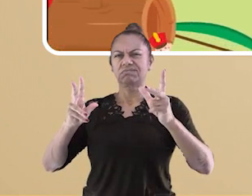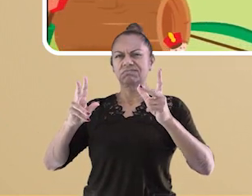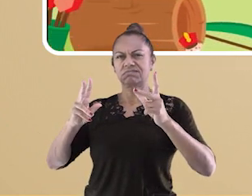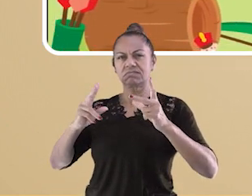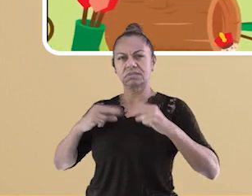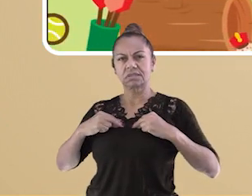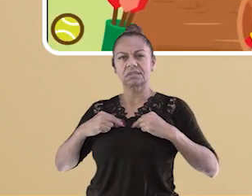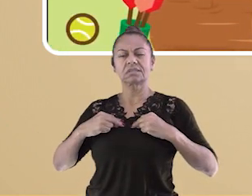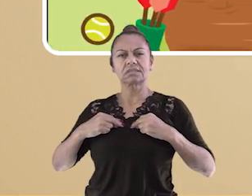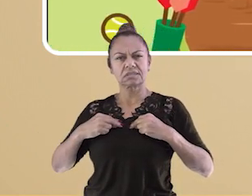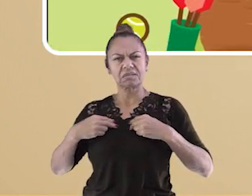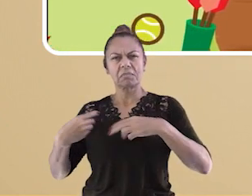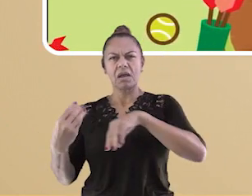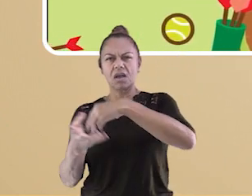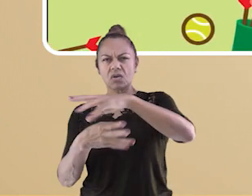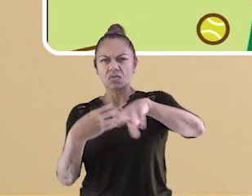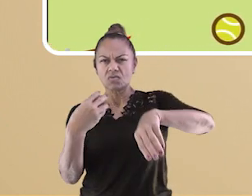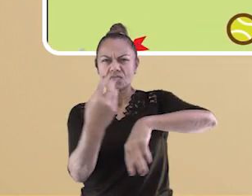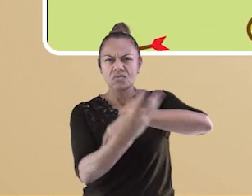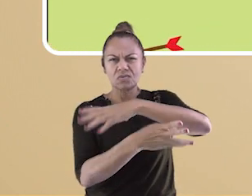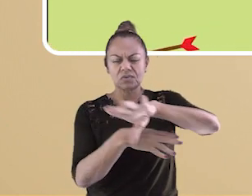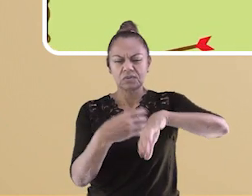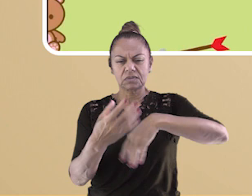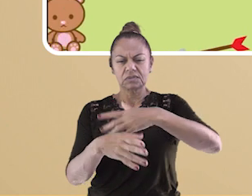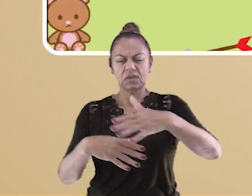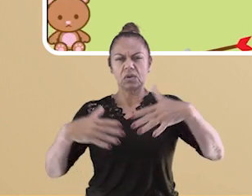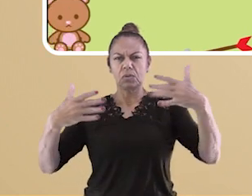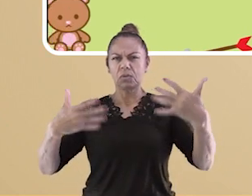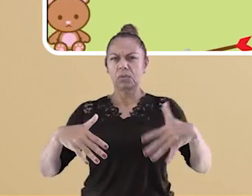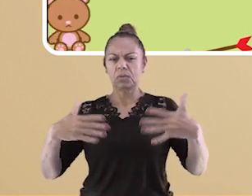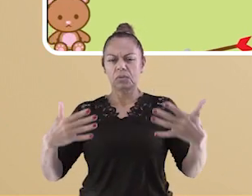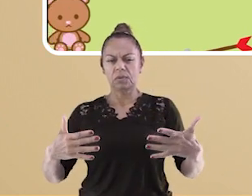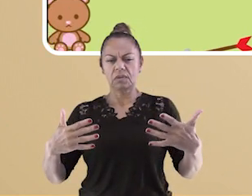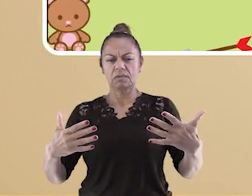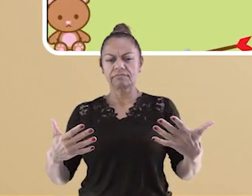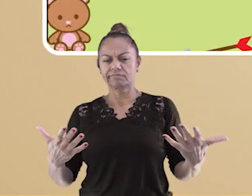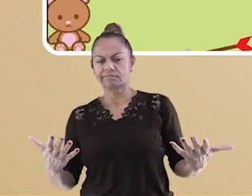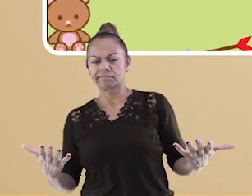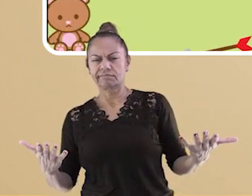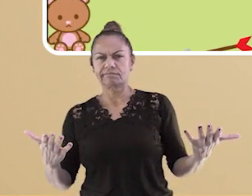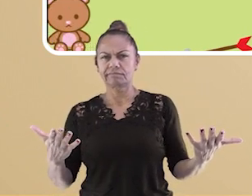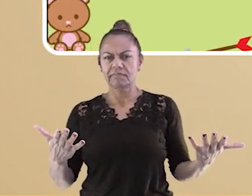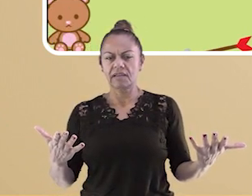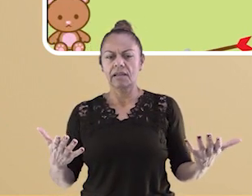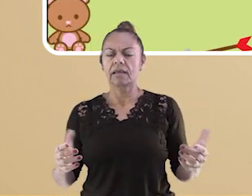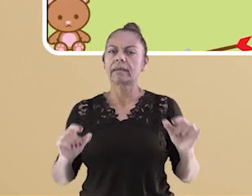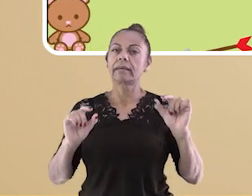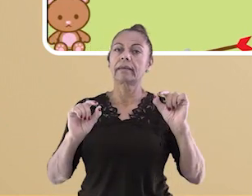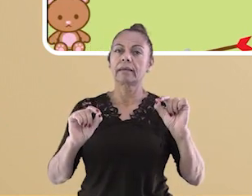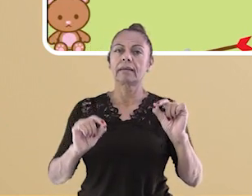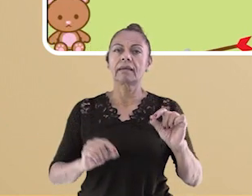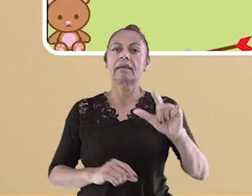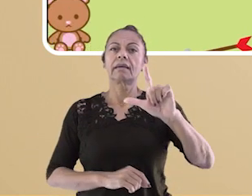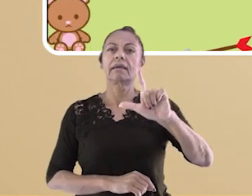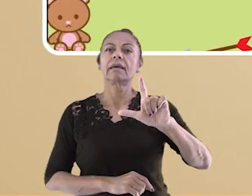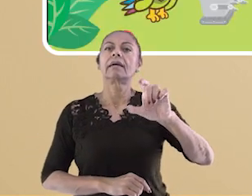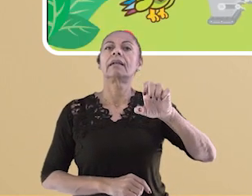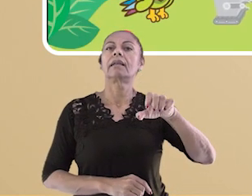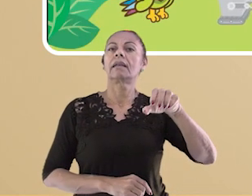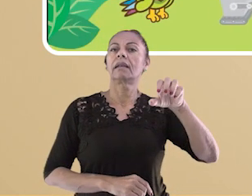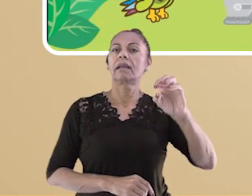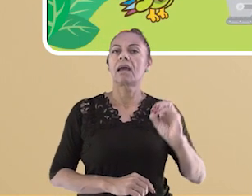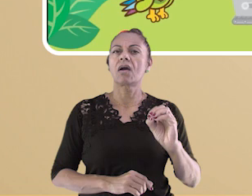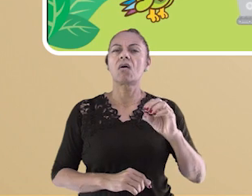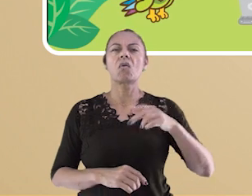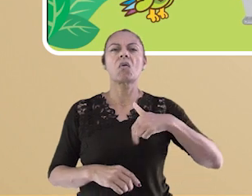bagunça! Parece que passou um furacão por aqui. Que furacão que nada! É o Léo correndo.